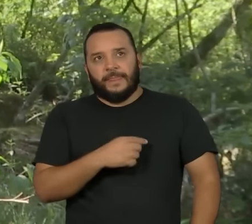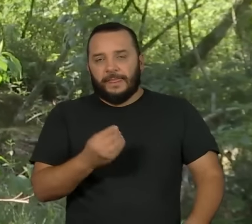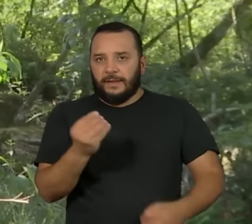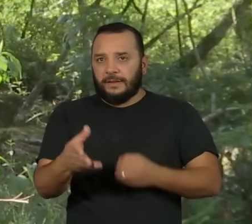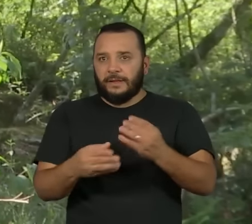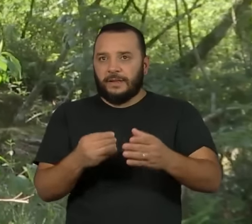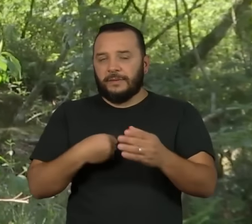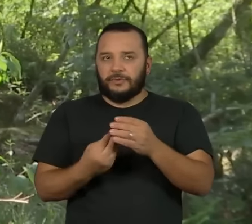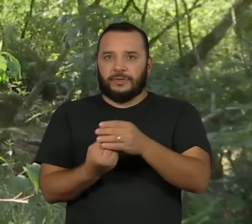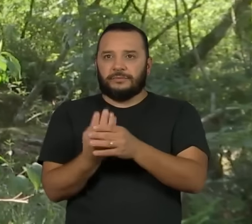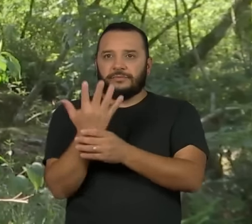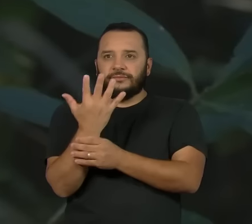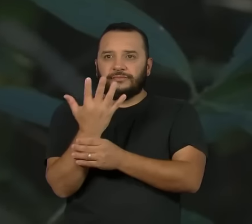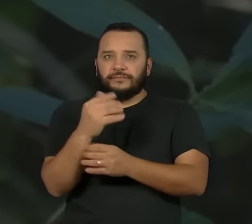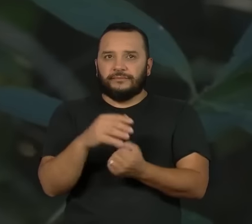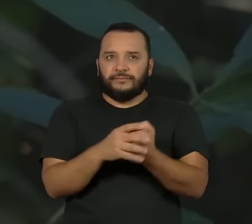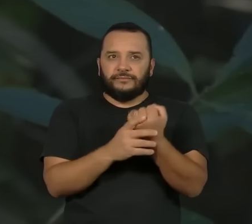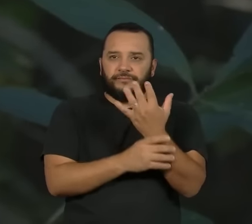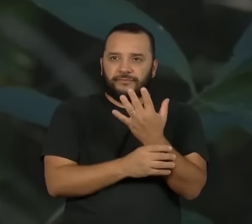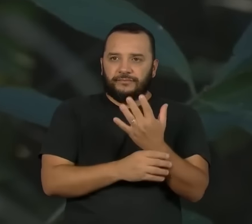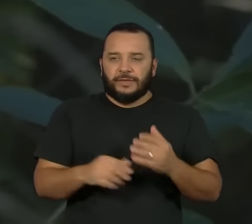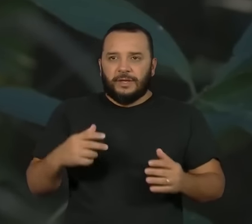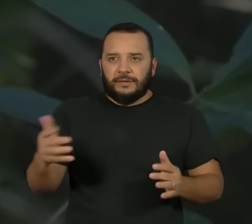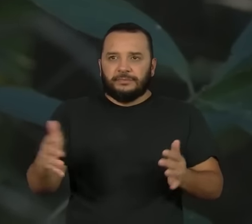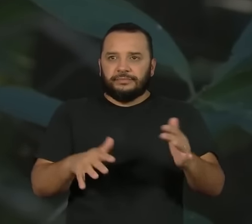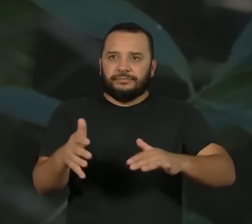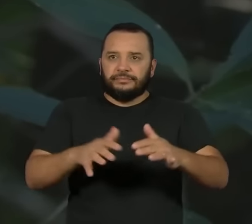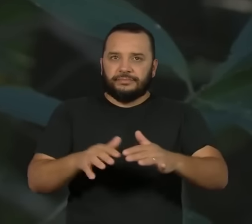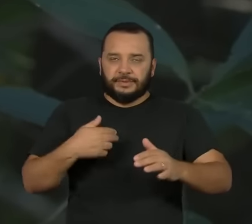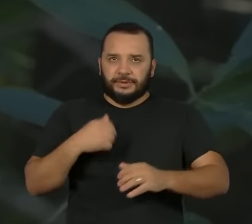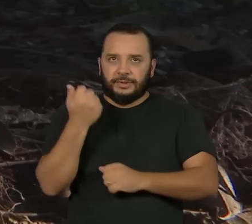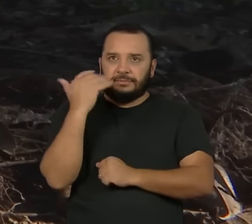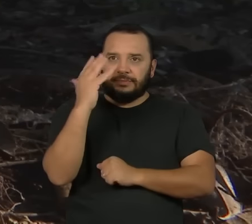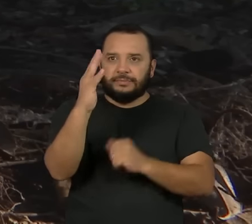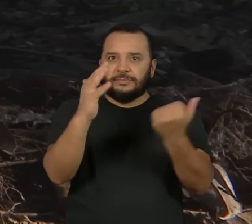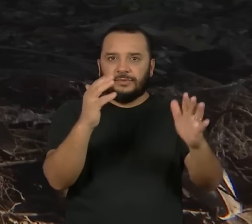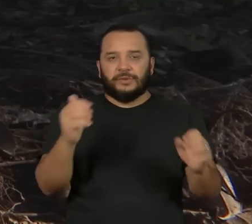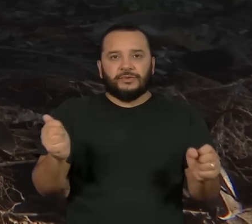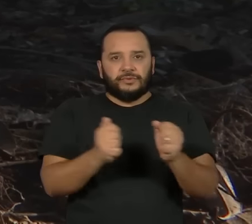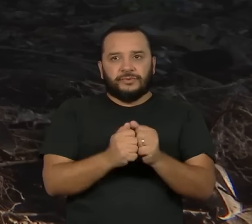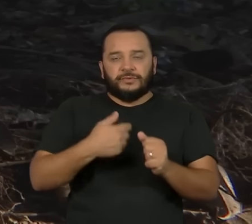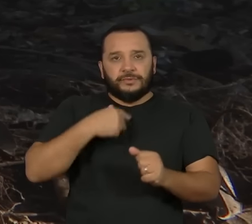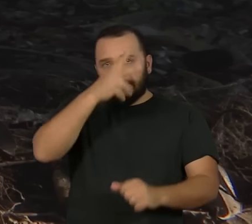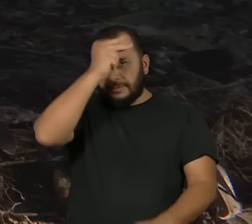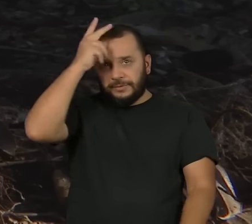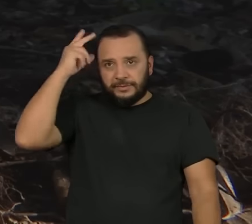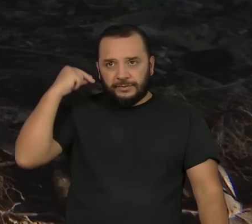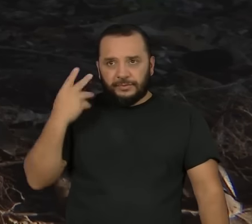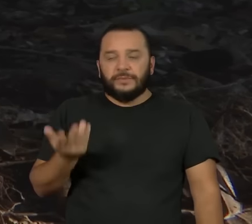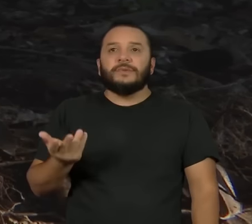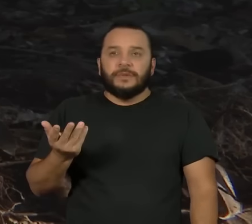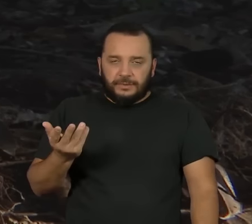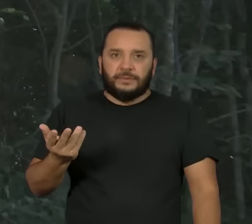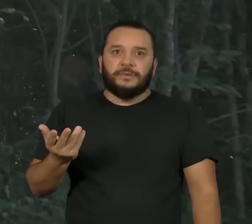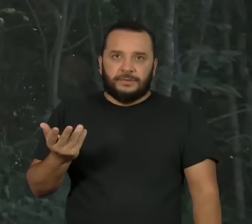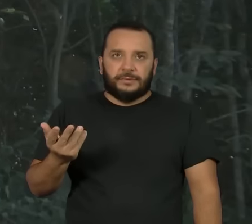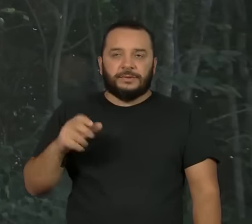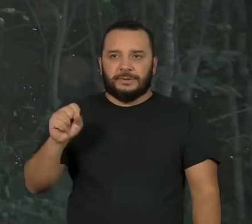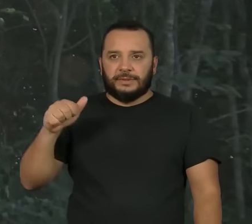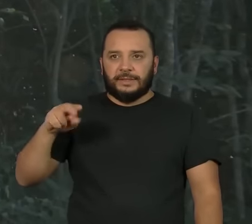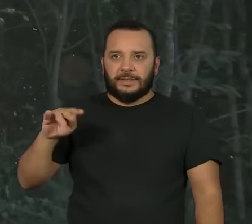para o plantio no corredor. Esse trabalho foi feito em conjunto com as prefeituras municipais, que são Santa